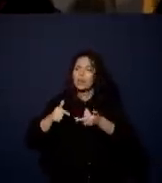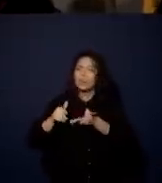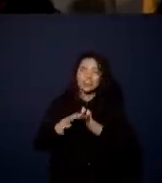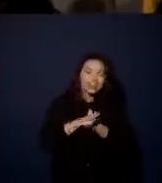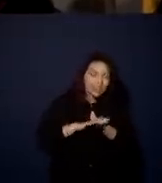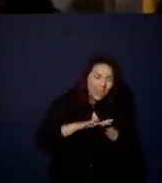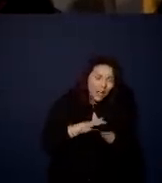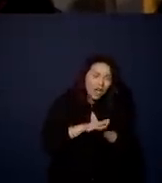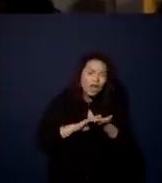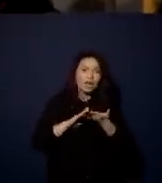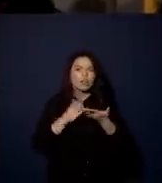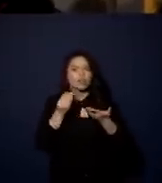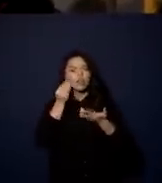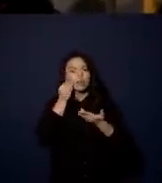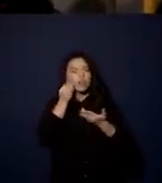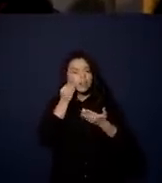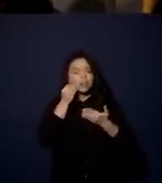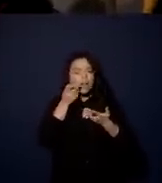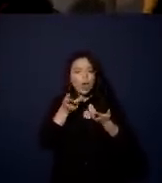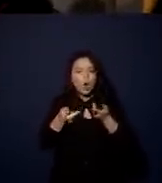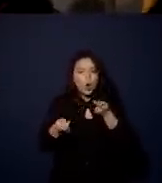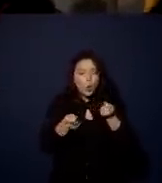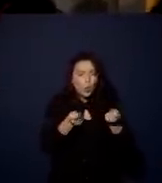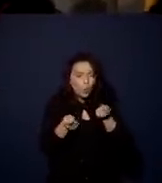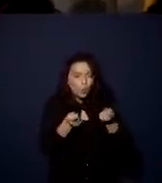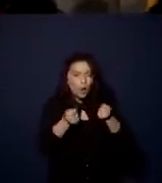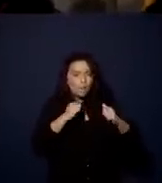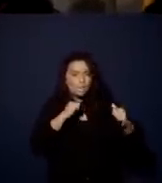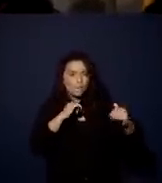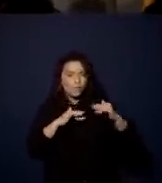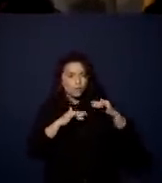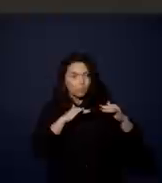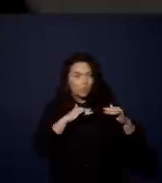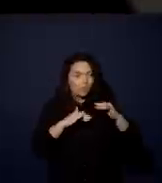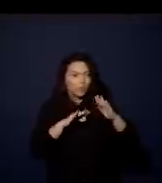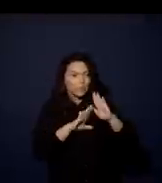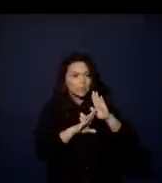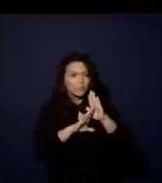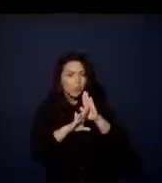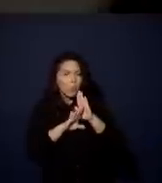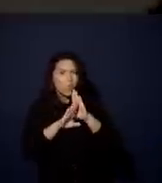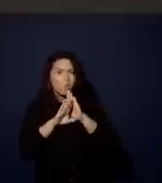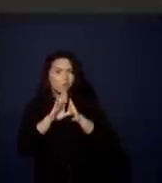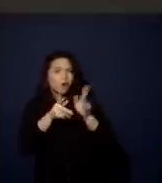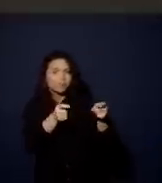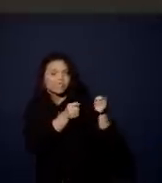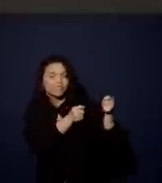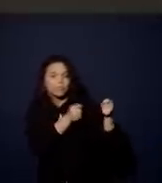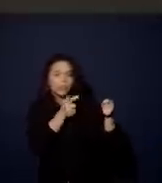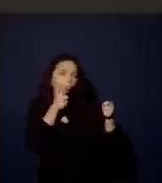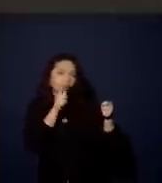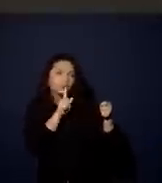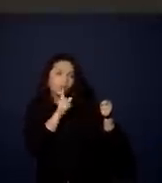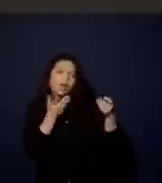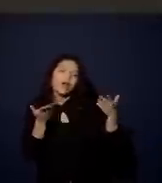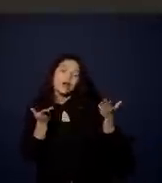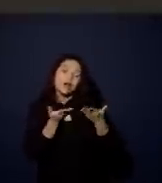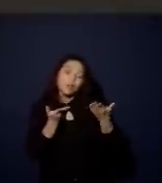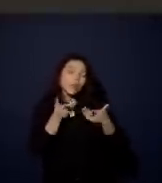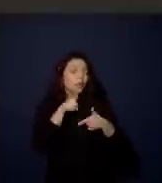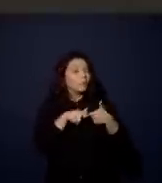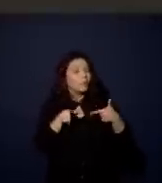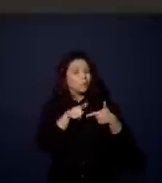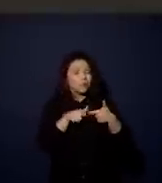reagir a esse movimento elas elas estão carregando um problema e potencialmente